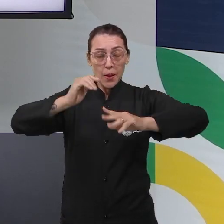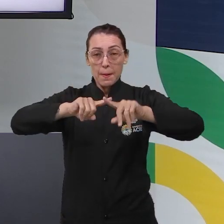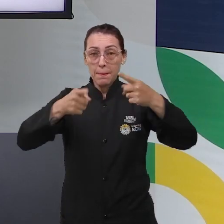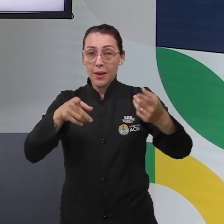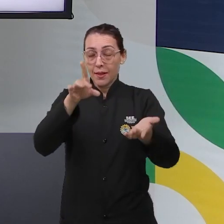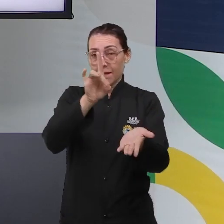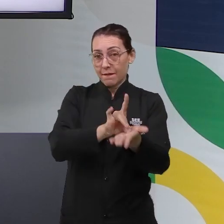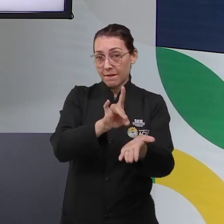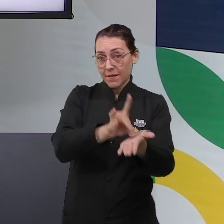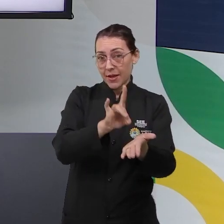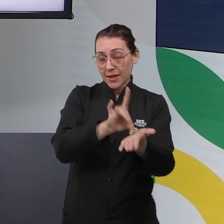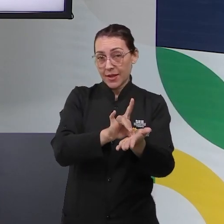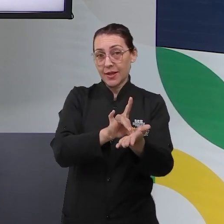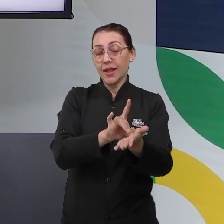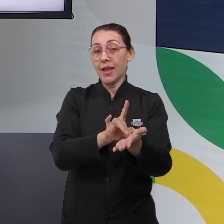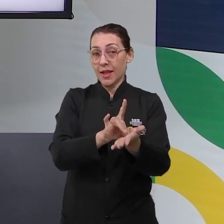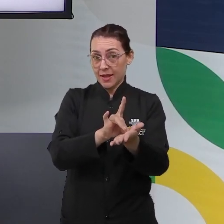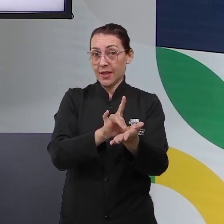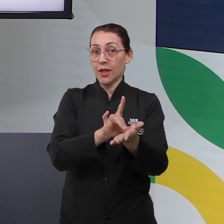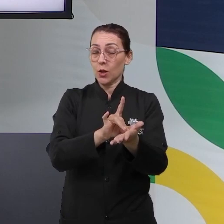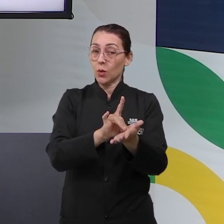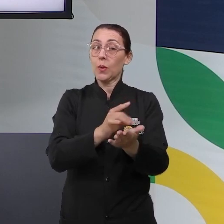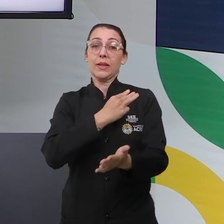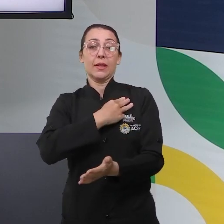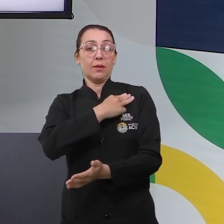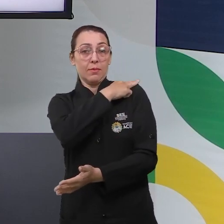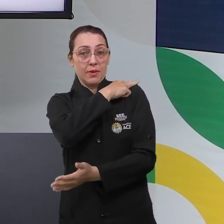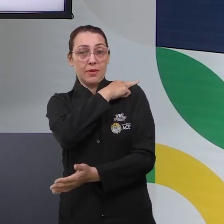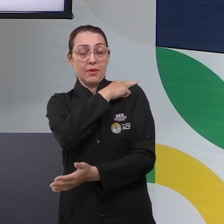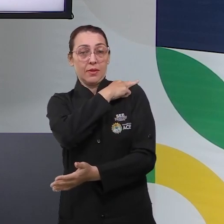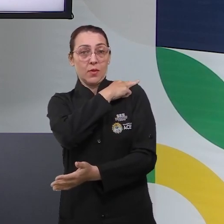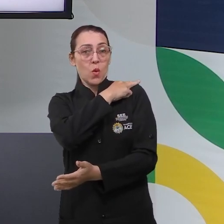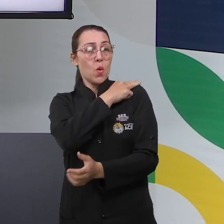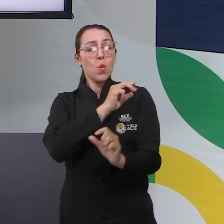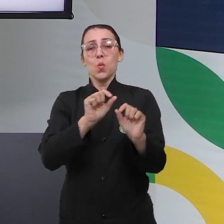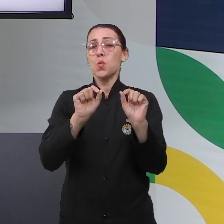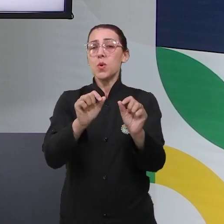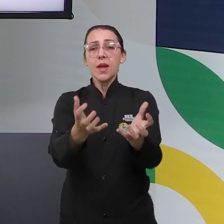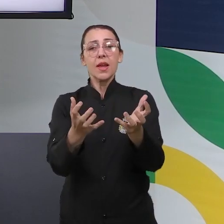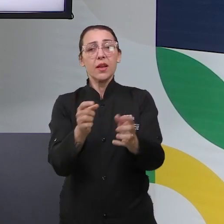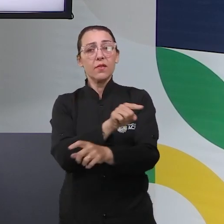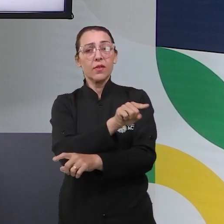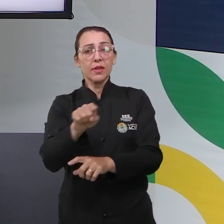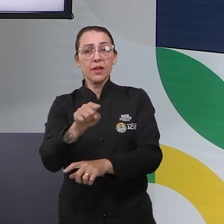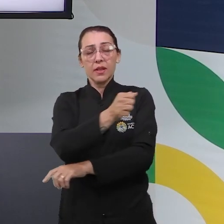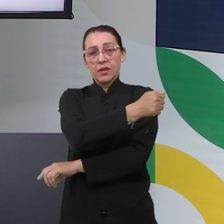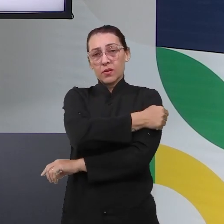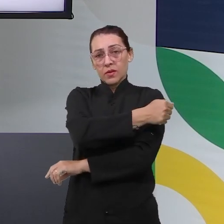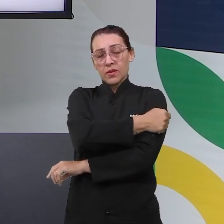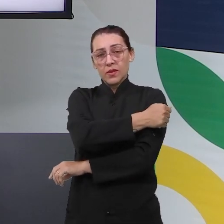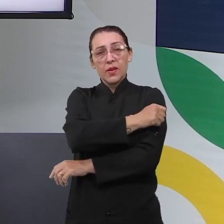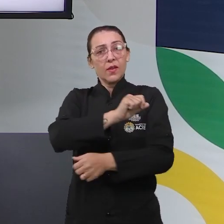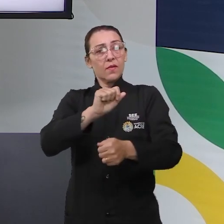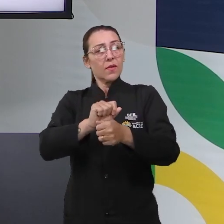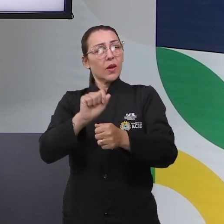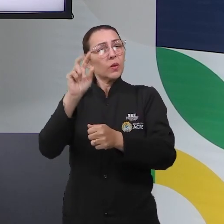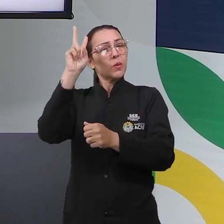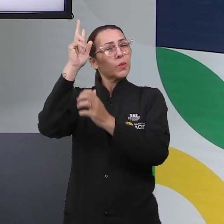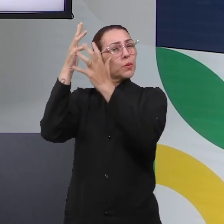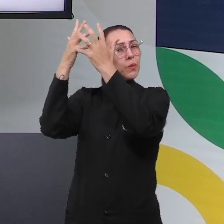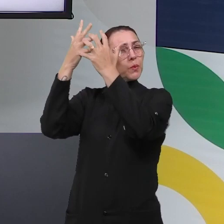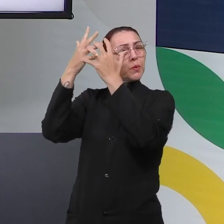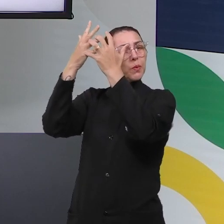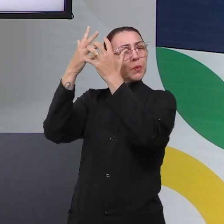na verdade, nessa parte do ensino médio, o que se quer de vocês, estudantes, é que vocês façam uma